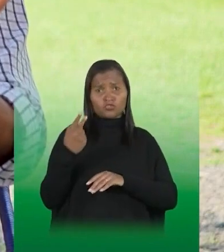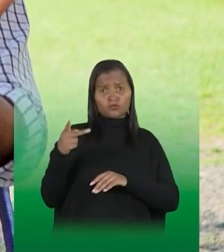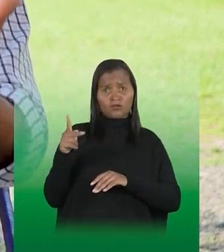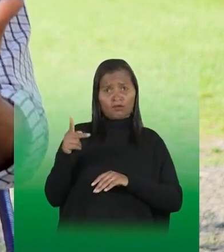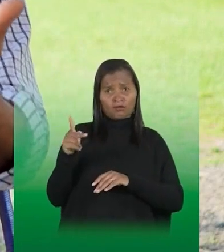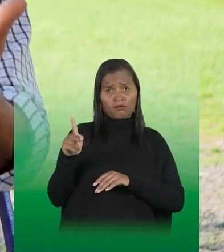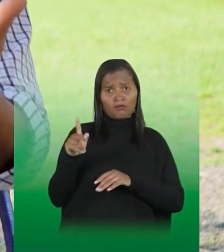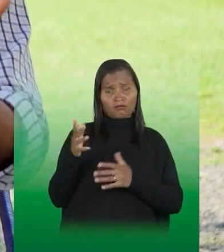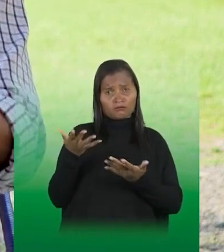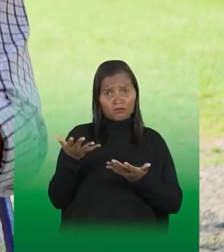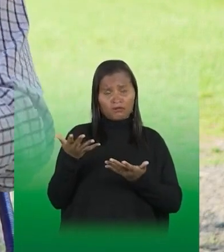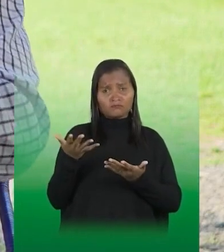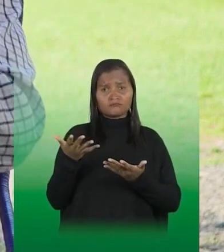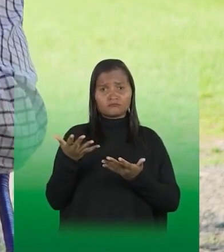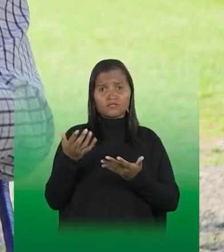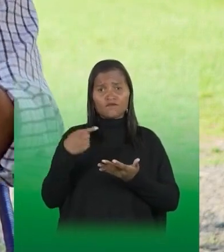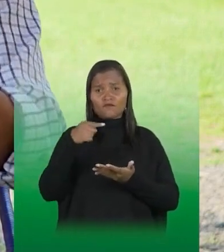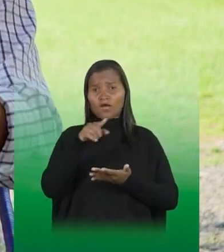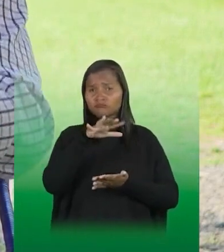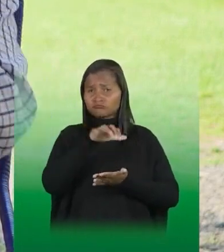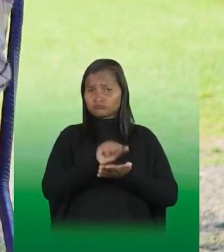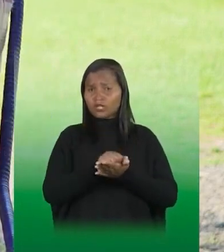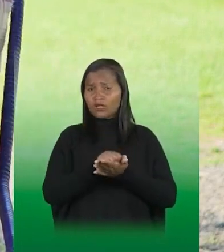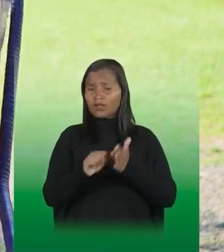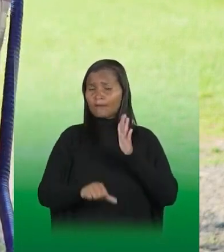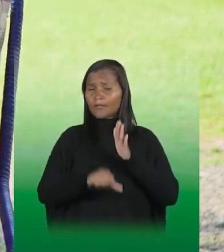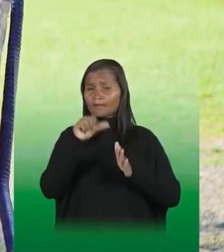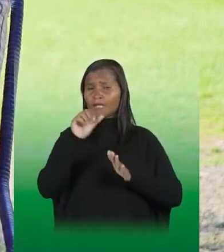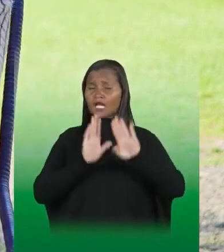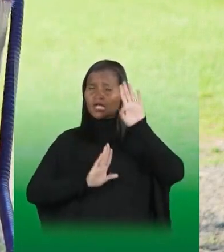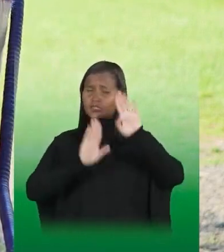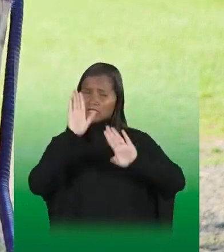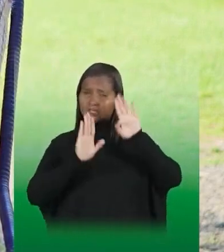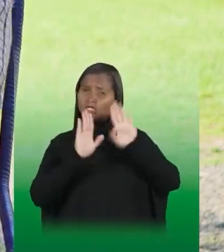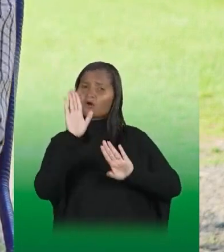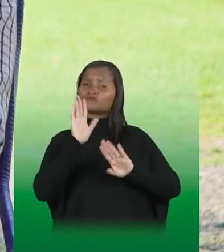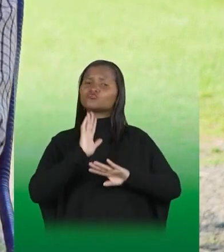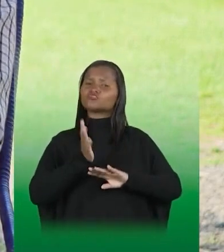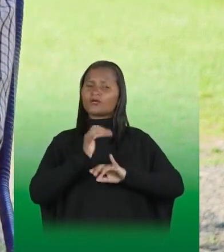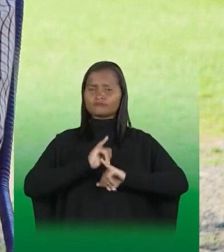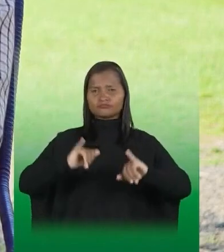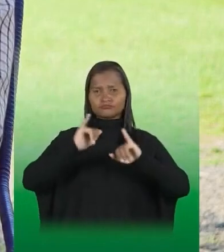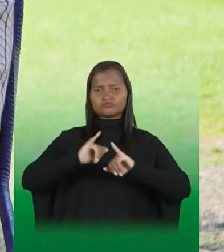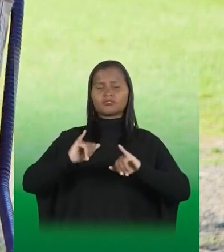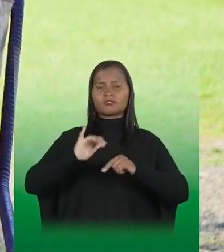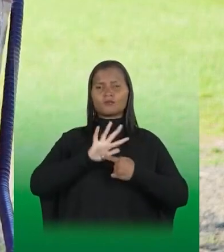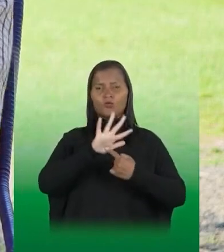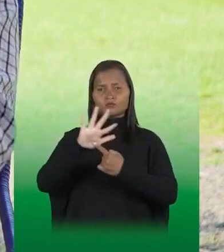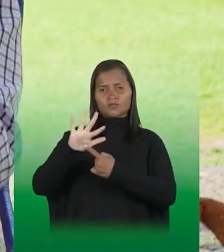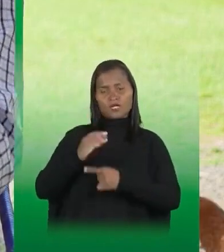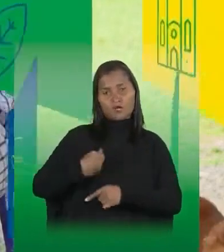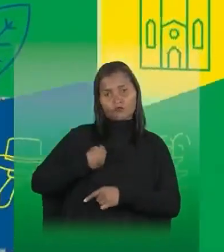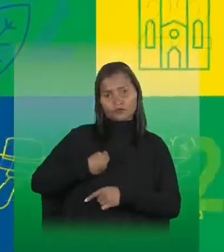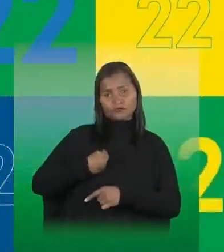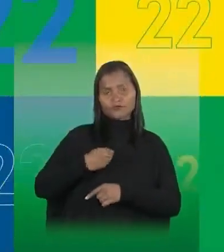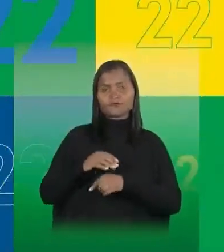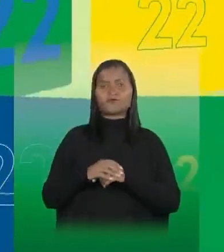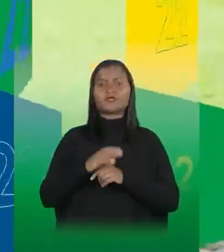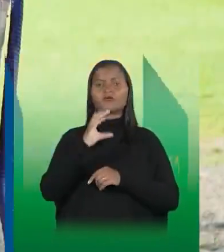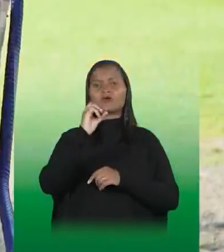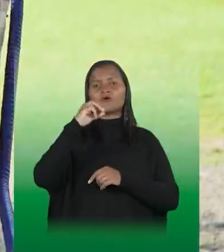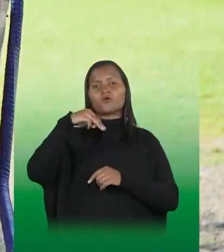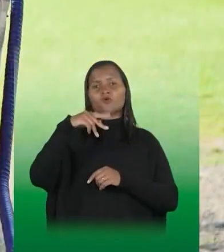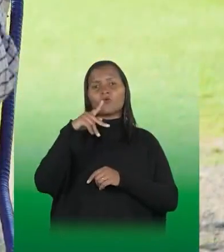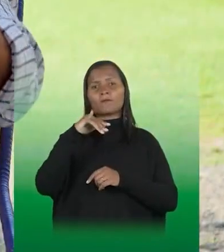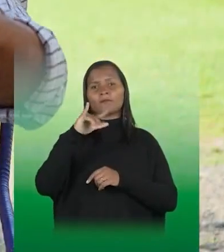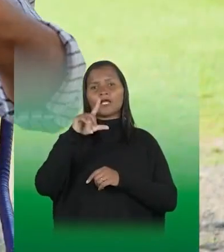dinheiro deles que está ali no jogo. Enfim, isso vai ser implantado. Na primeira licitação já vai ser publicada e transmitida ao vivo. Compliance,